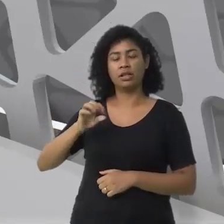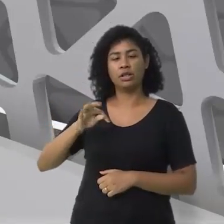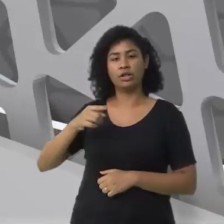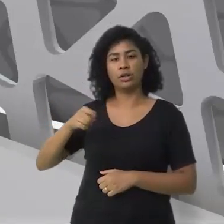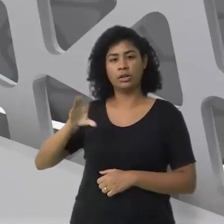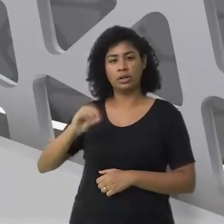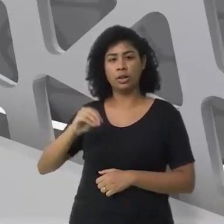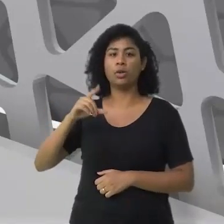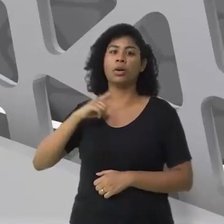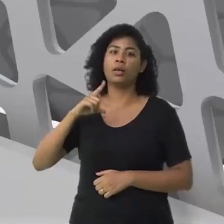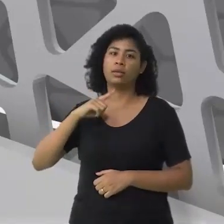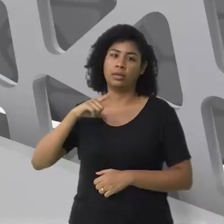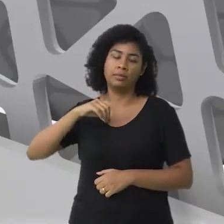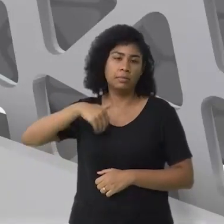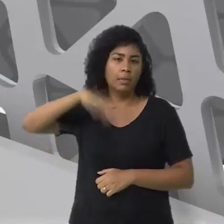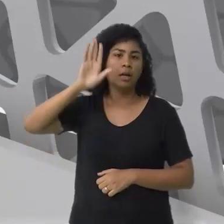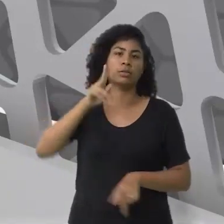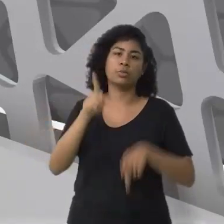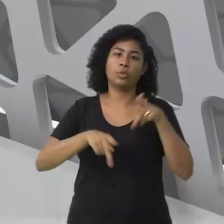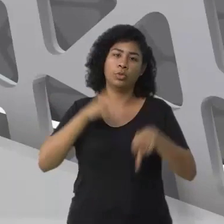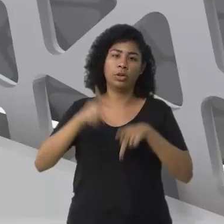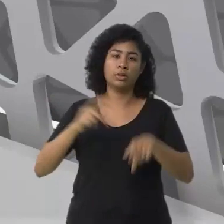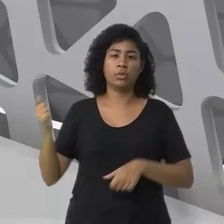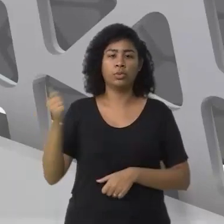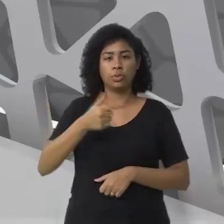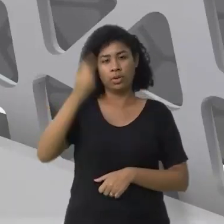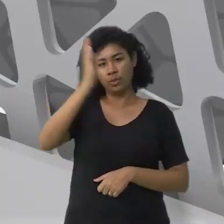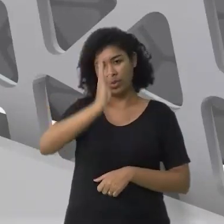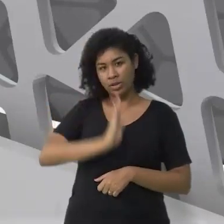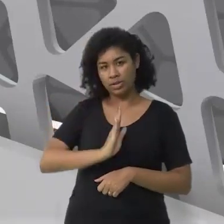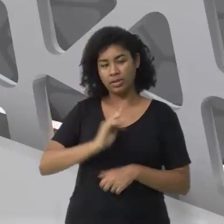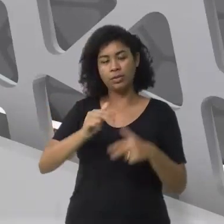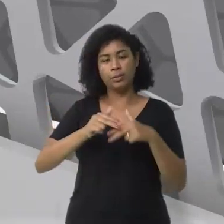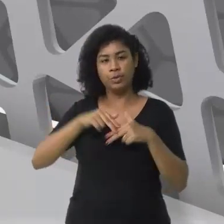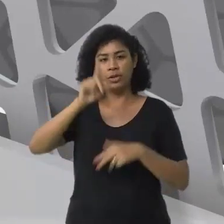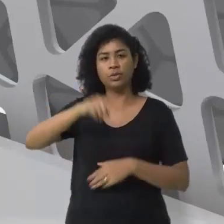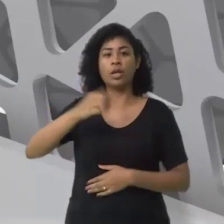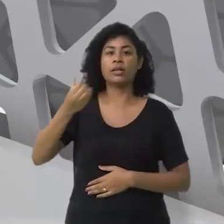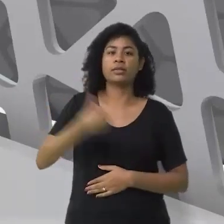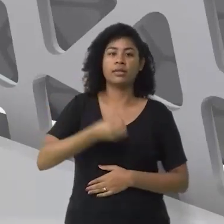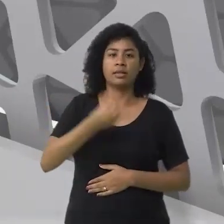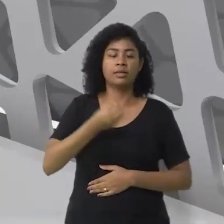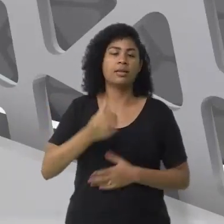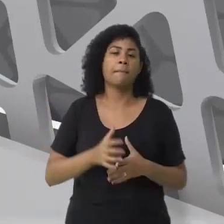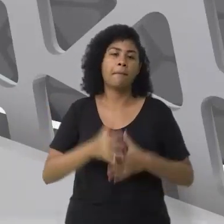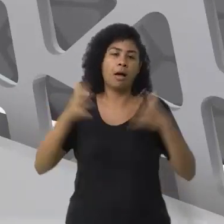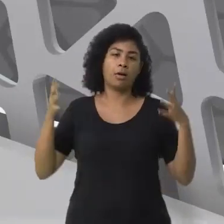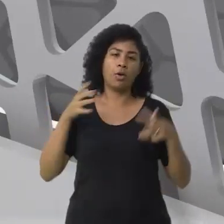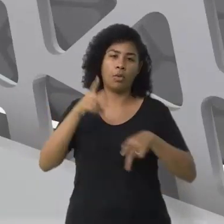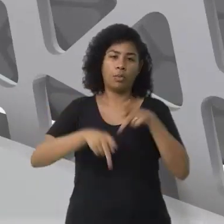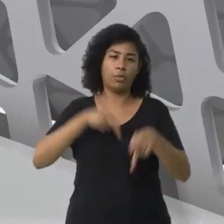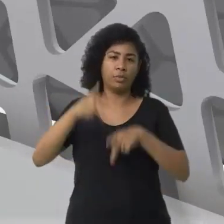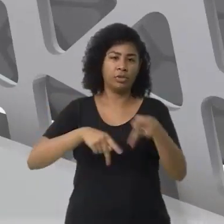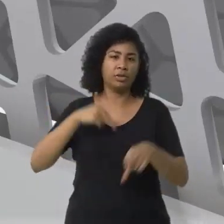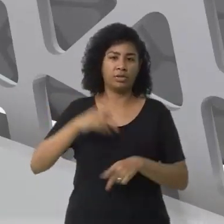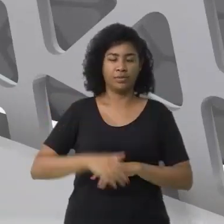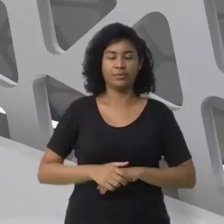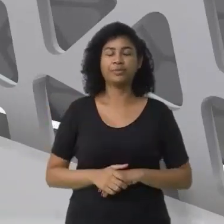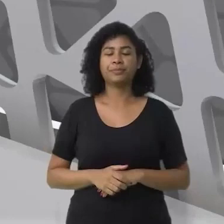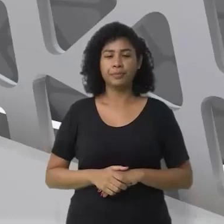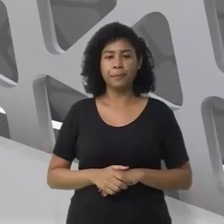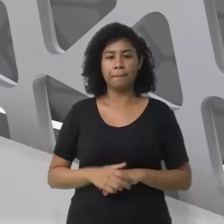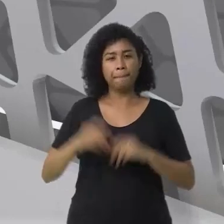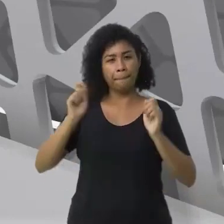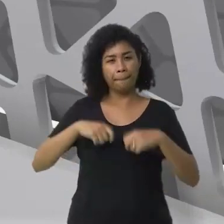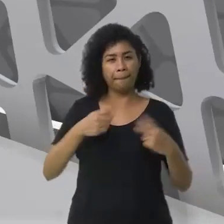temos aí a 6ª maior população do mundo. Então, a gente verifica o Brasil,